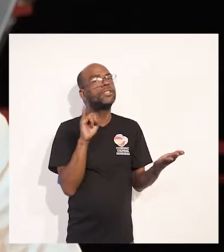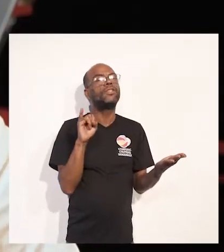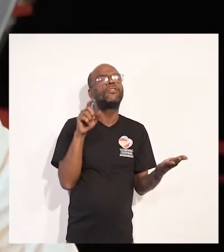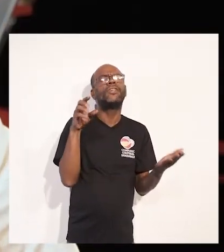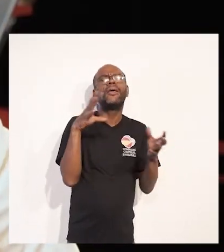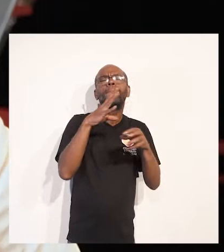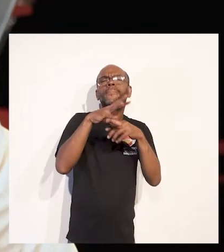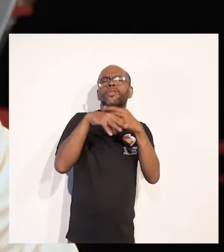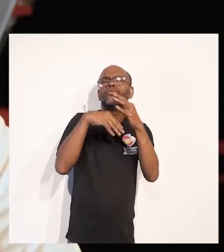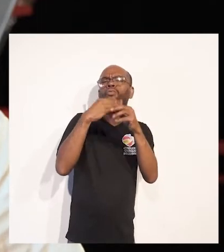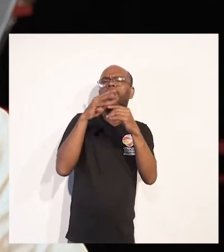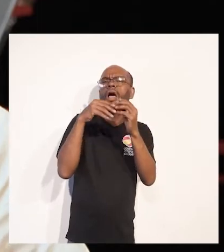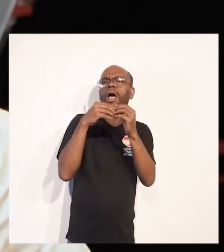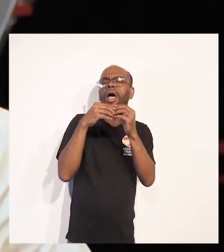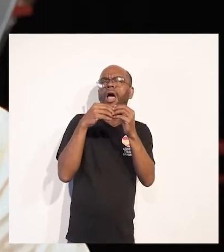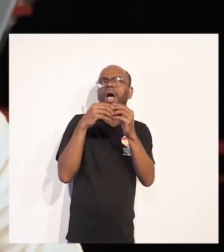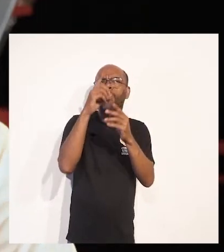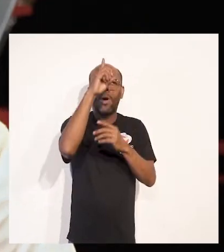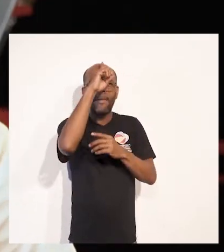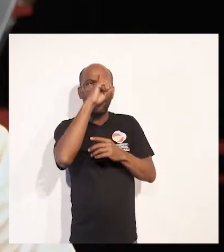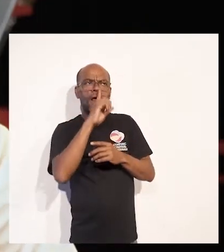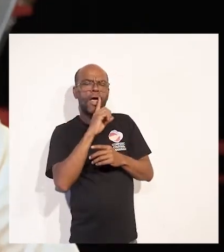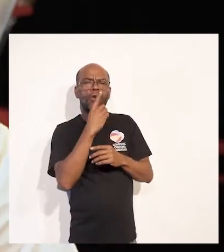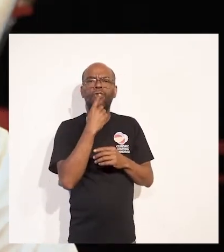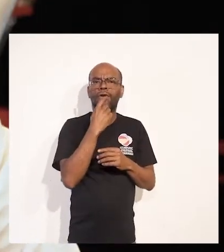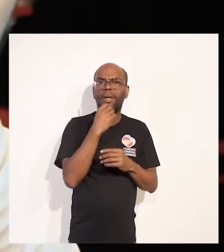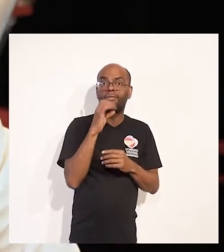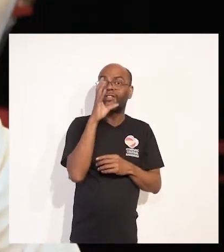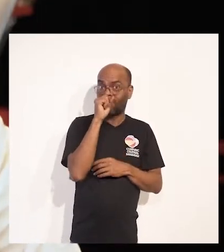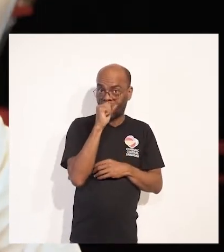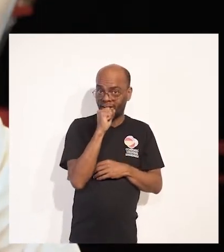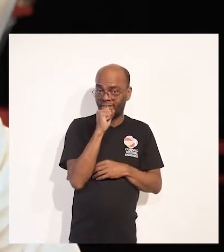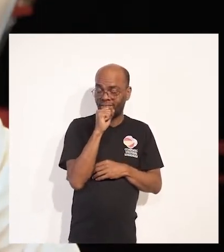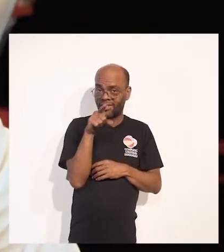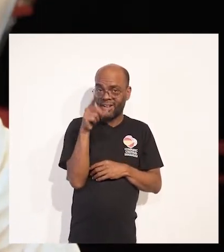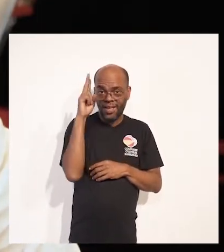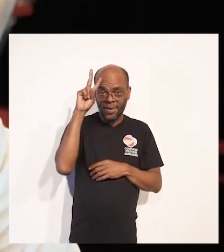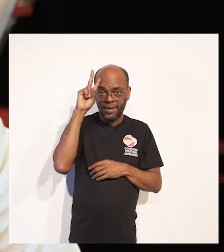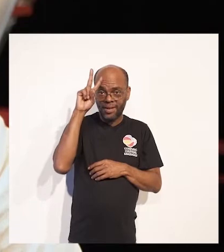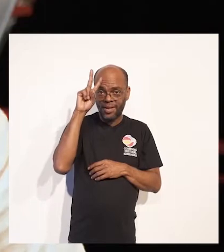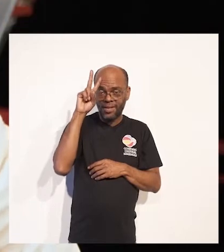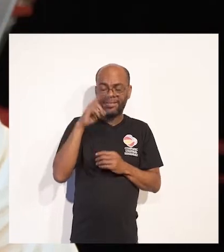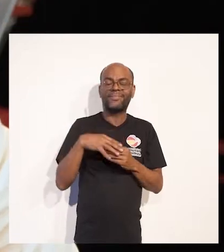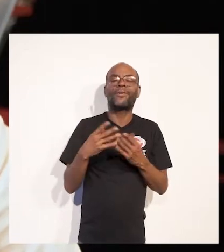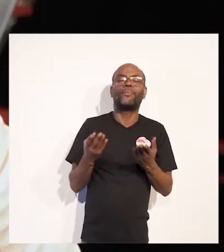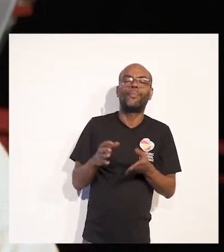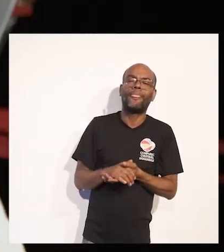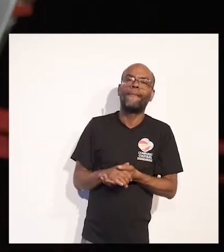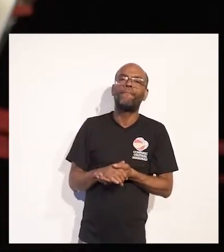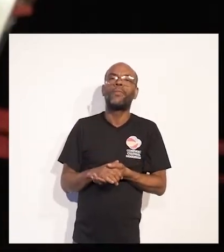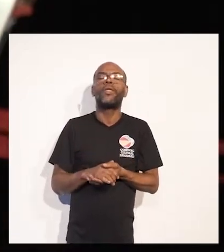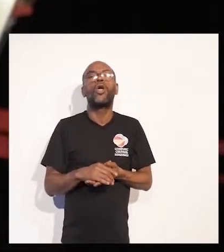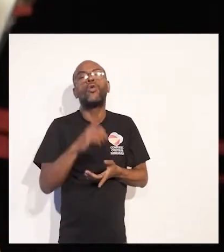misturar o amarelo e o vermelho, você vai ter o laranja. Lembra disso? Então,